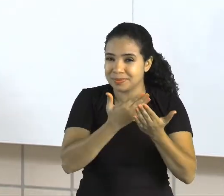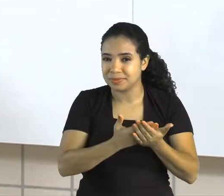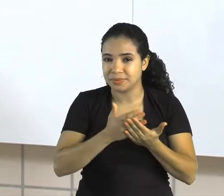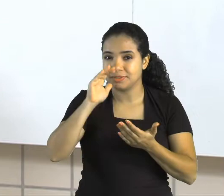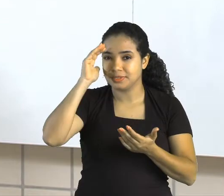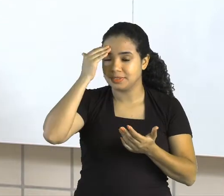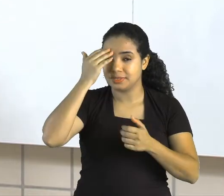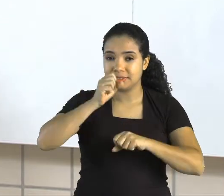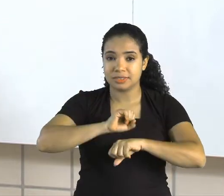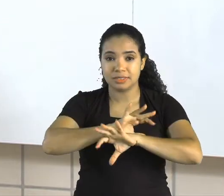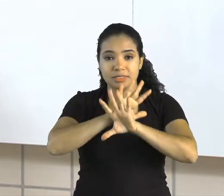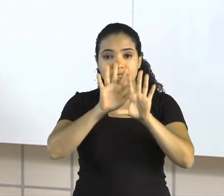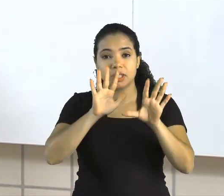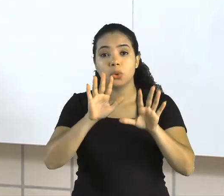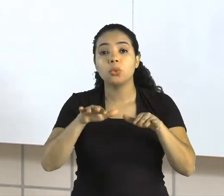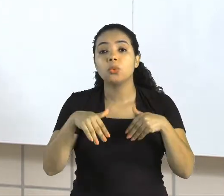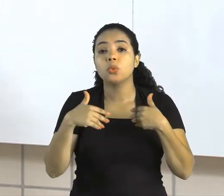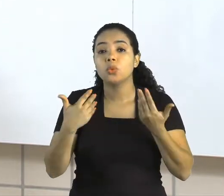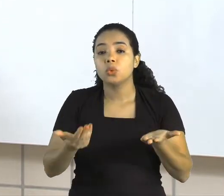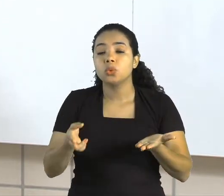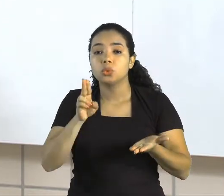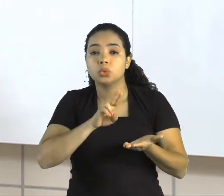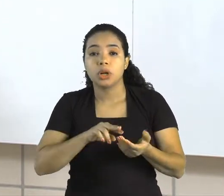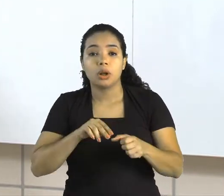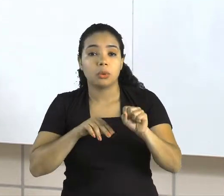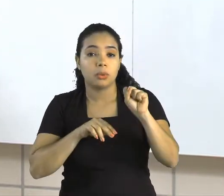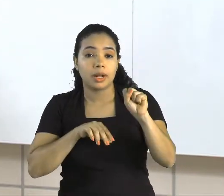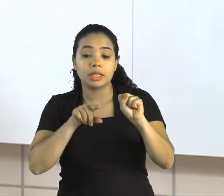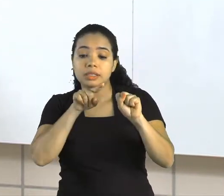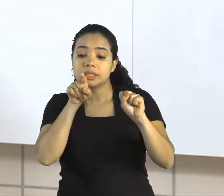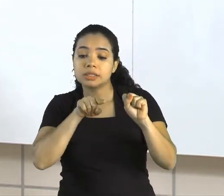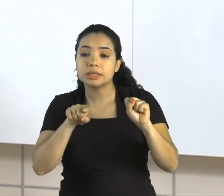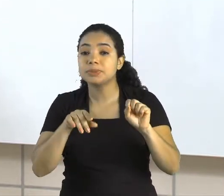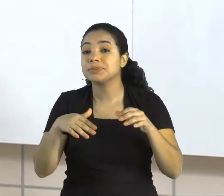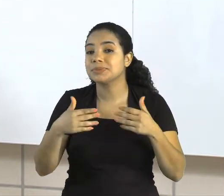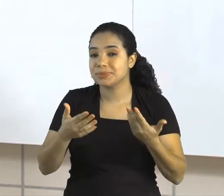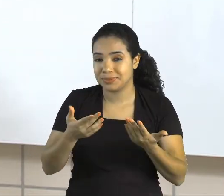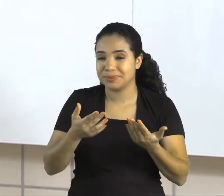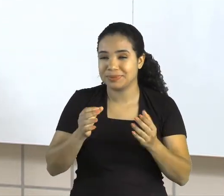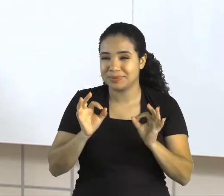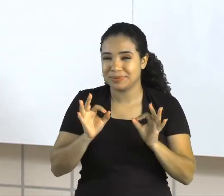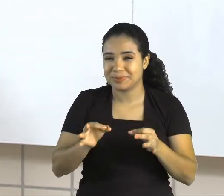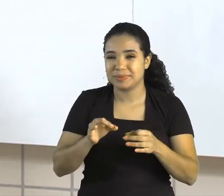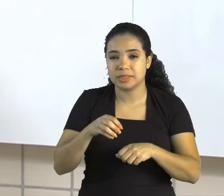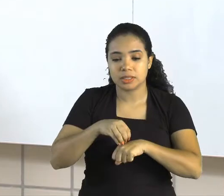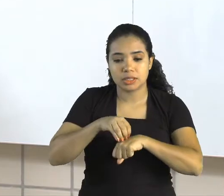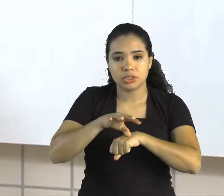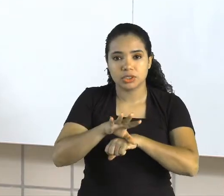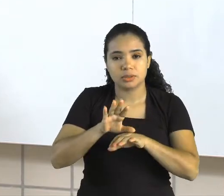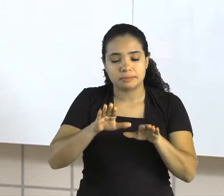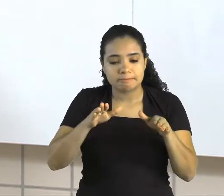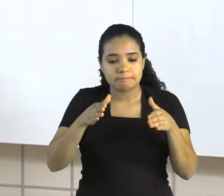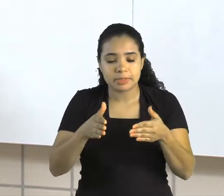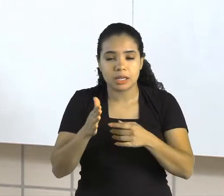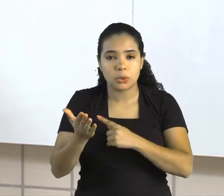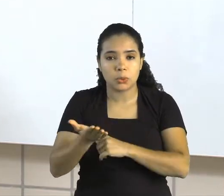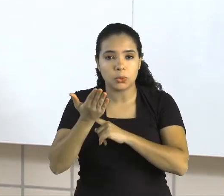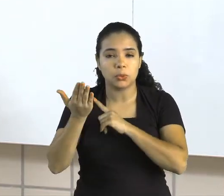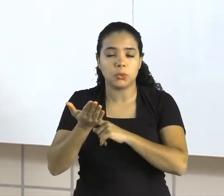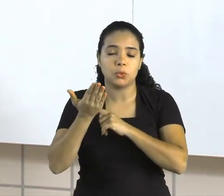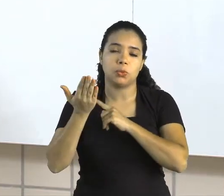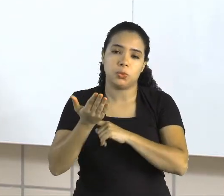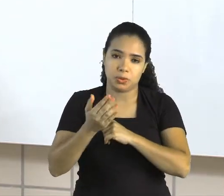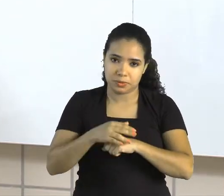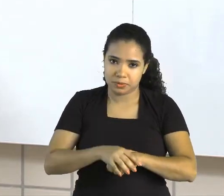entender um pouquinho quando que eu vou utilizar o S ou o Z. Né? Tem dicas bem específicas que nos auxiliam